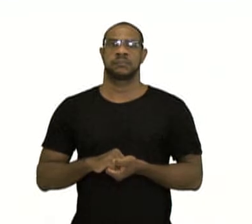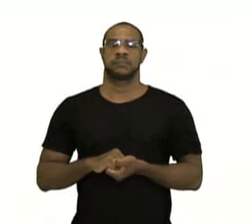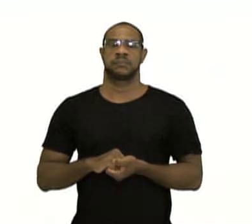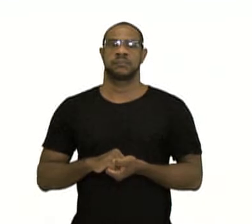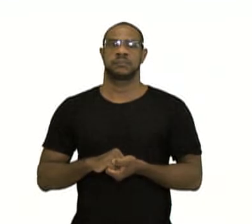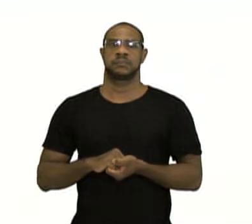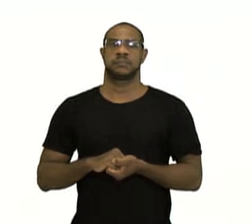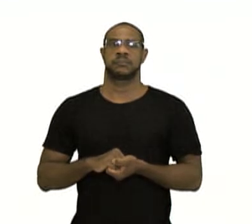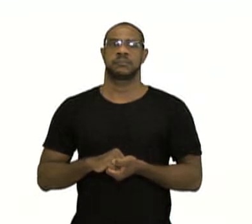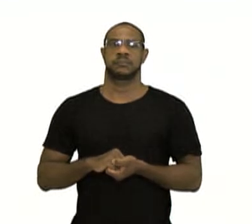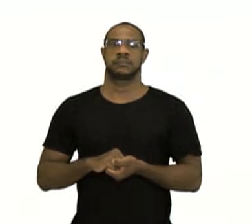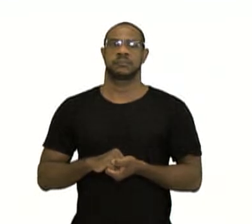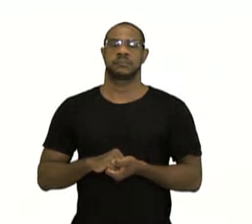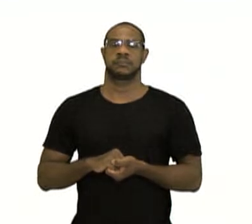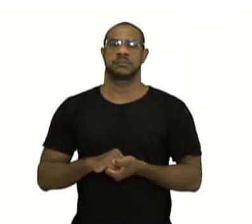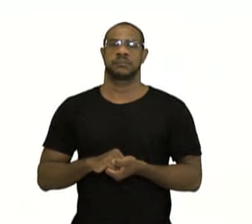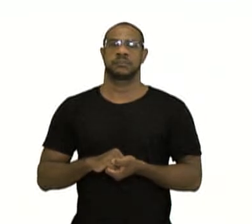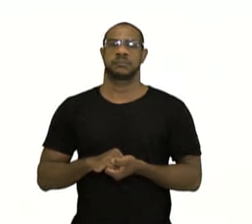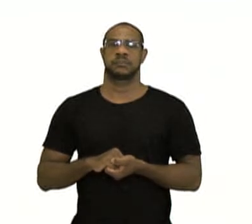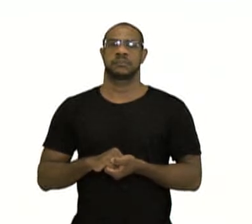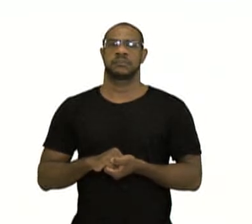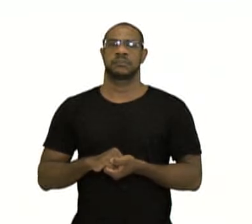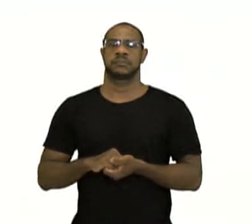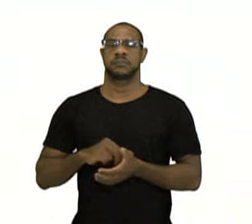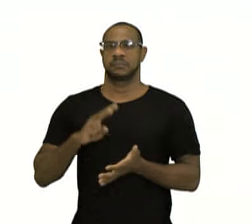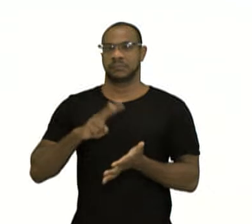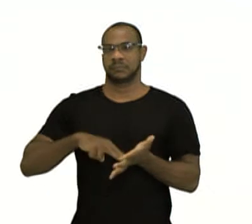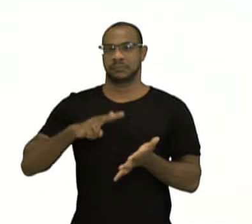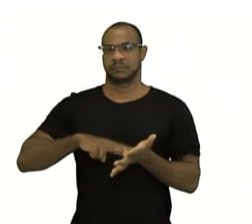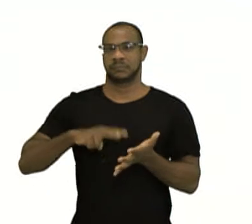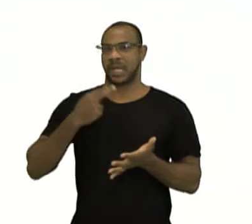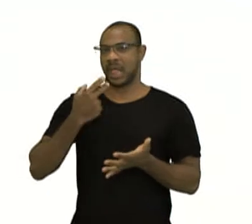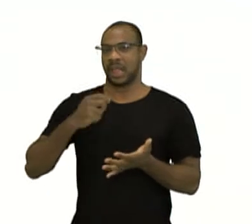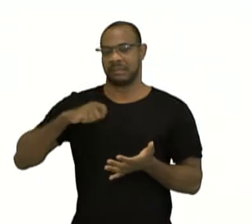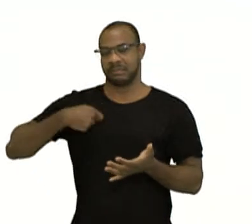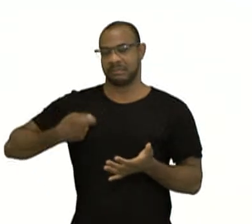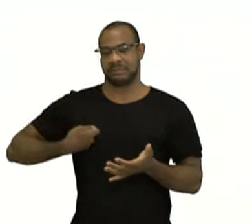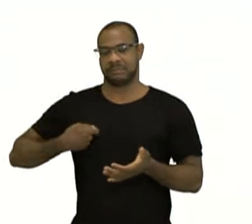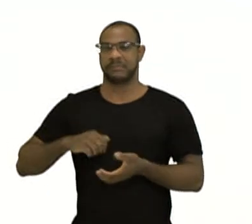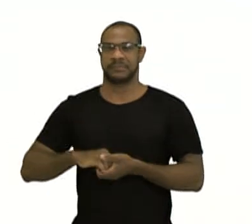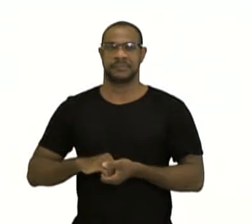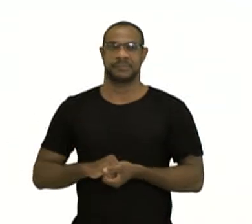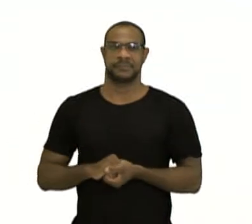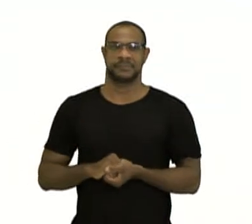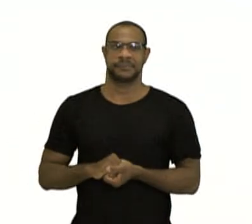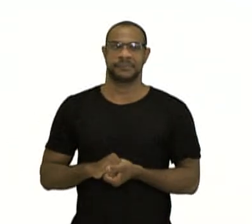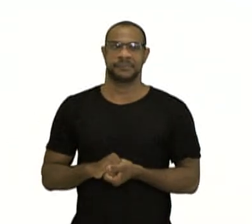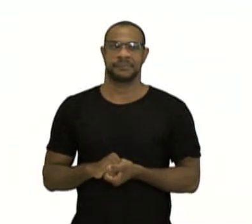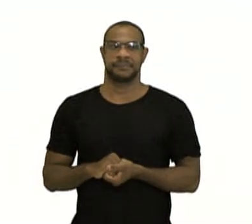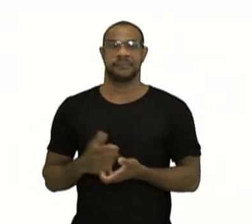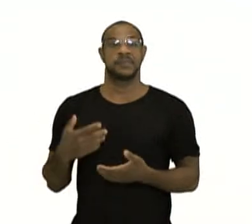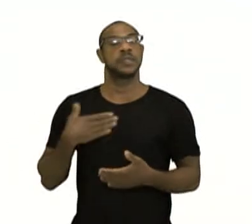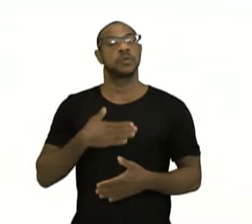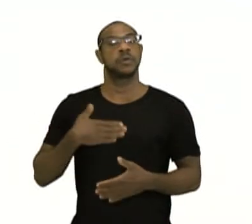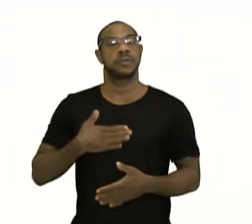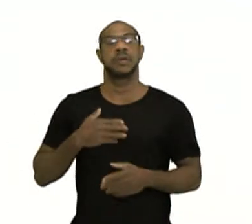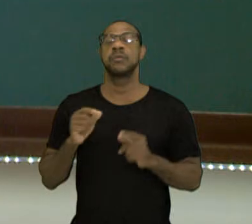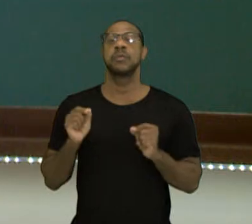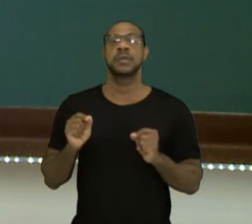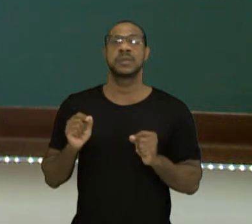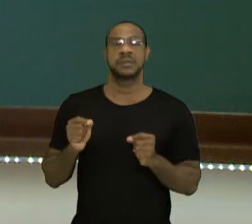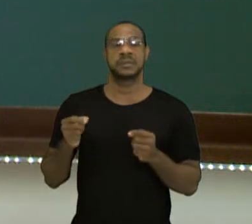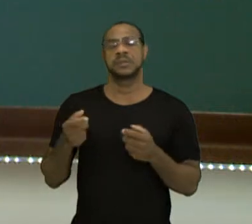e isso bastava. Mário Benedetti. Então, ela não dizia nada e gostava que ele